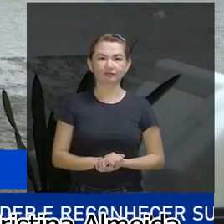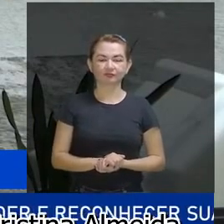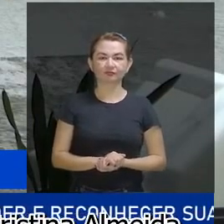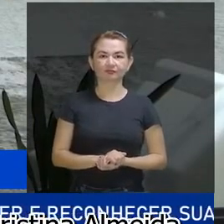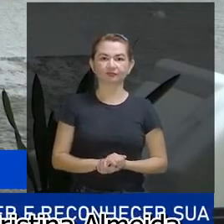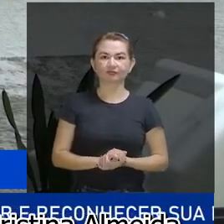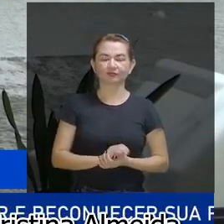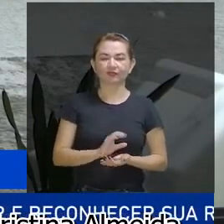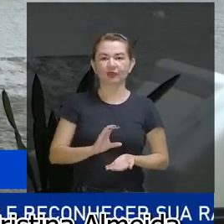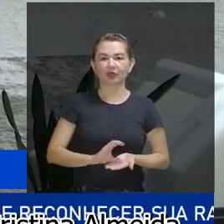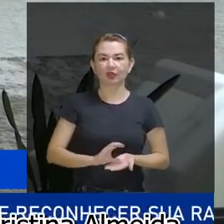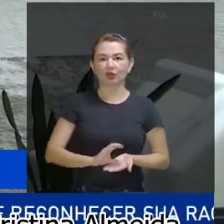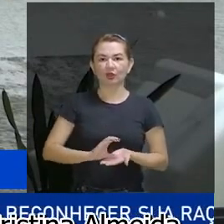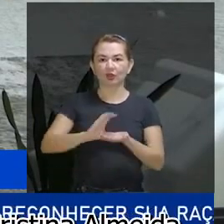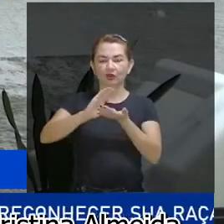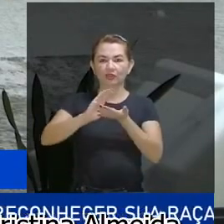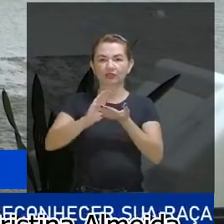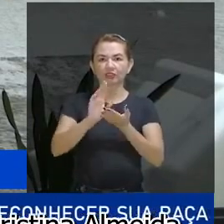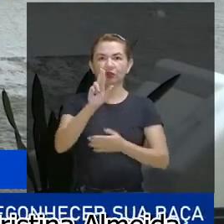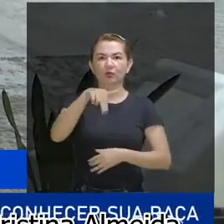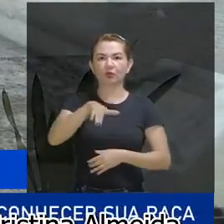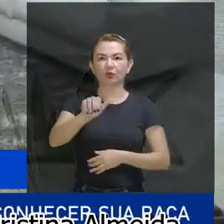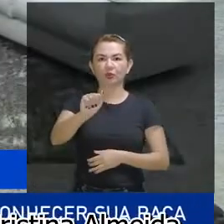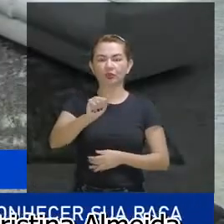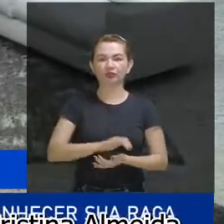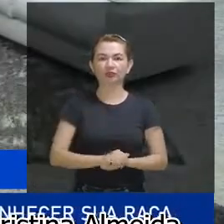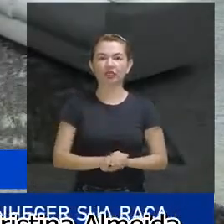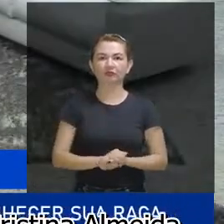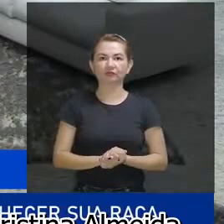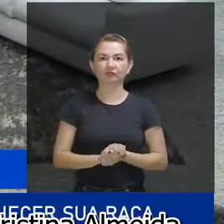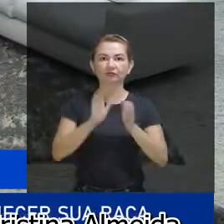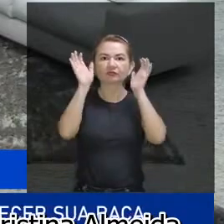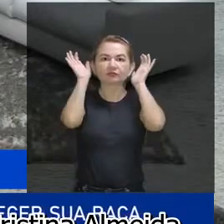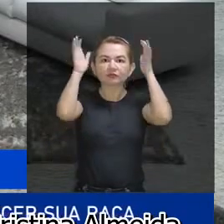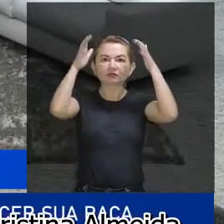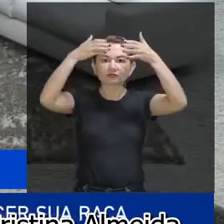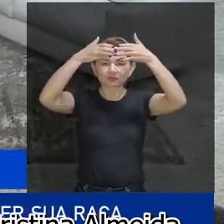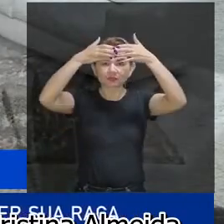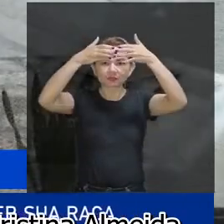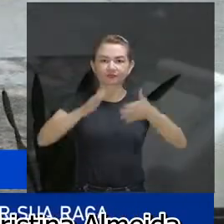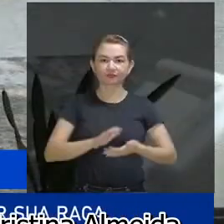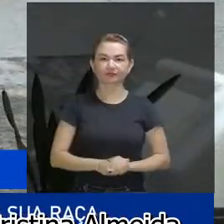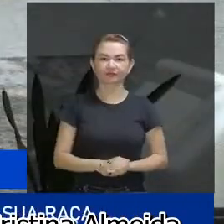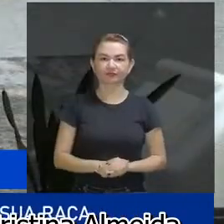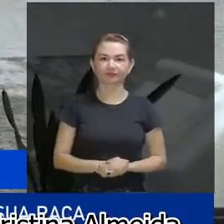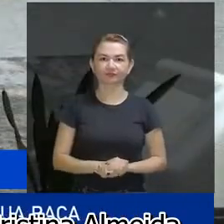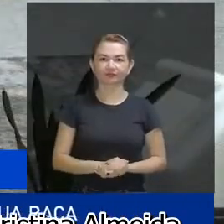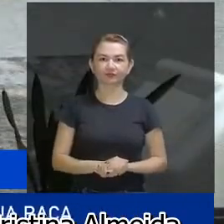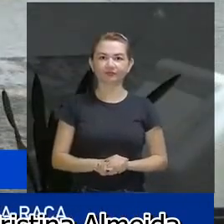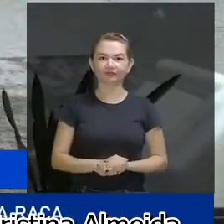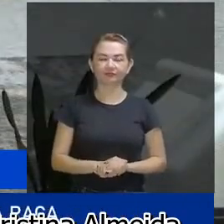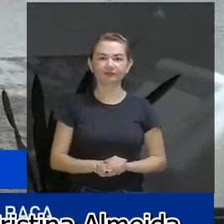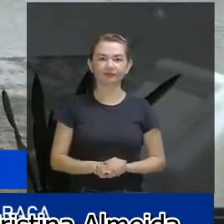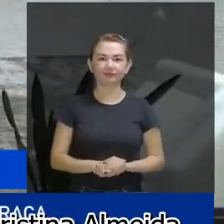a conselheira da União dos Negros do Amapá, senhora Cristina Almeida.